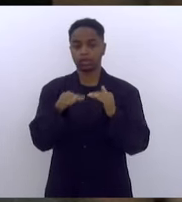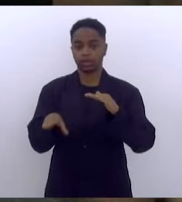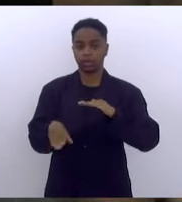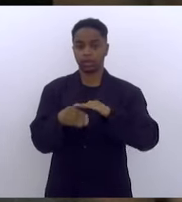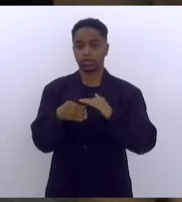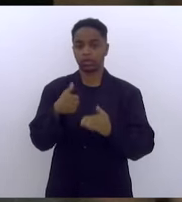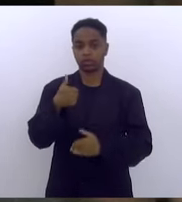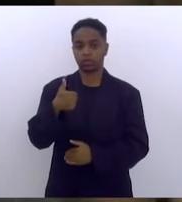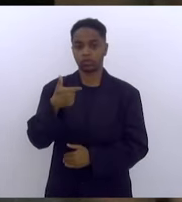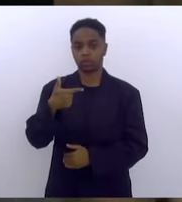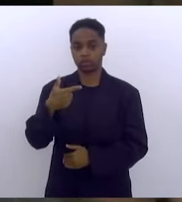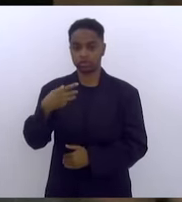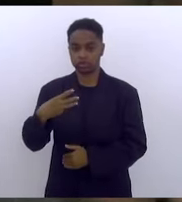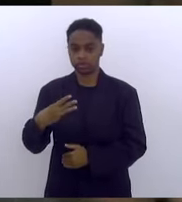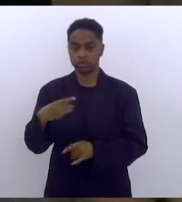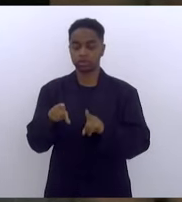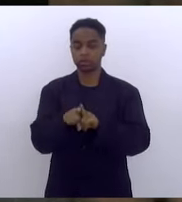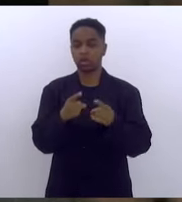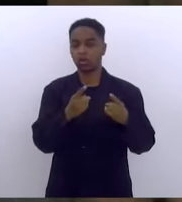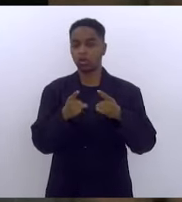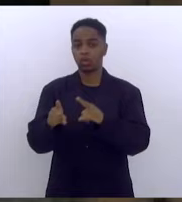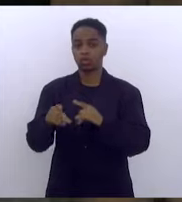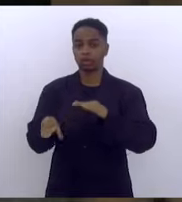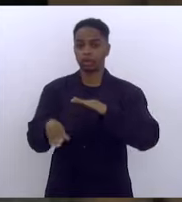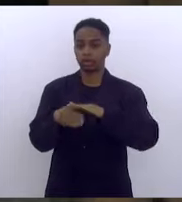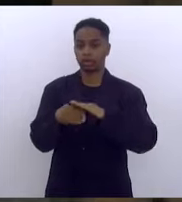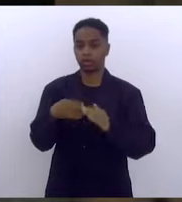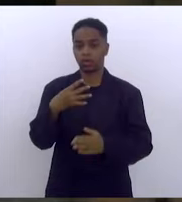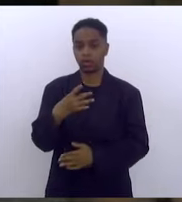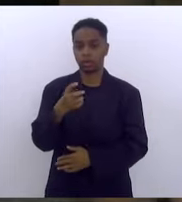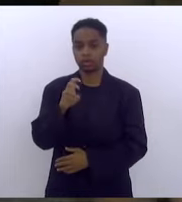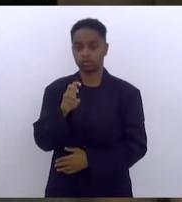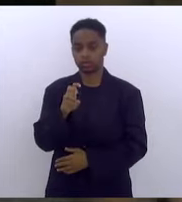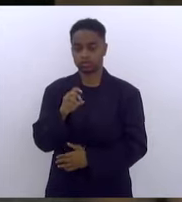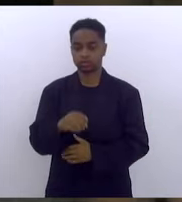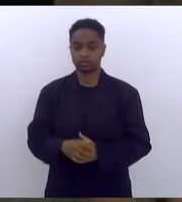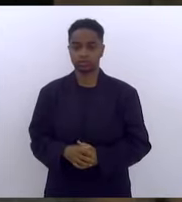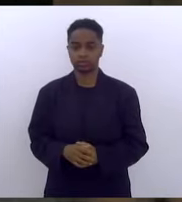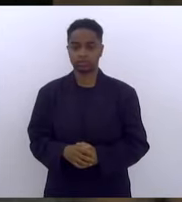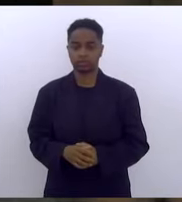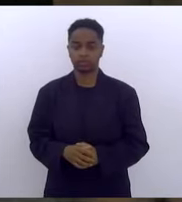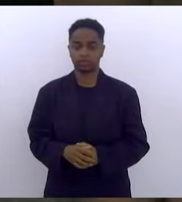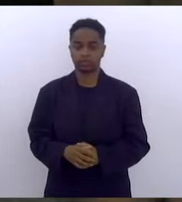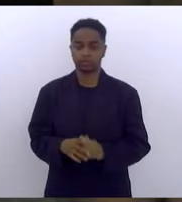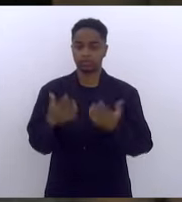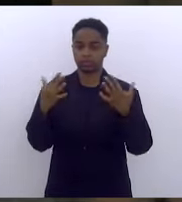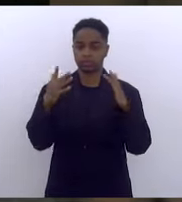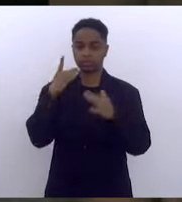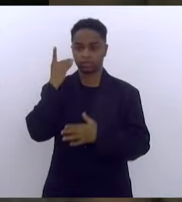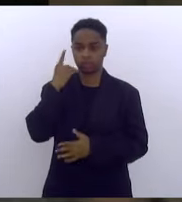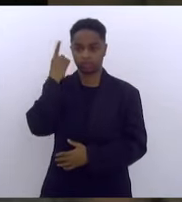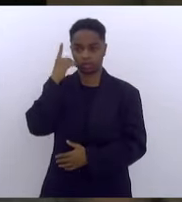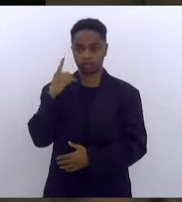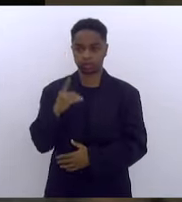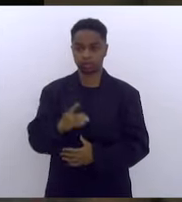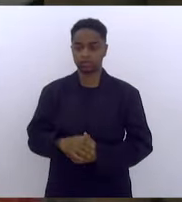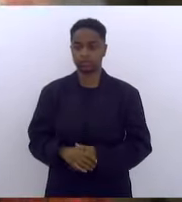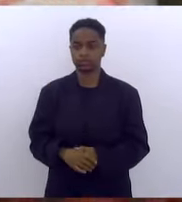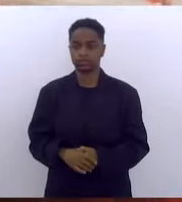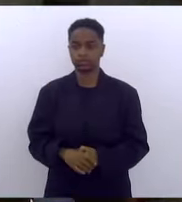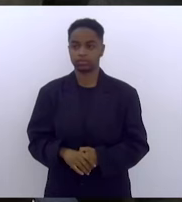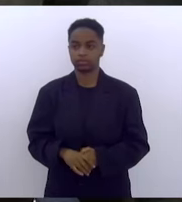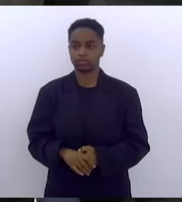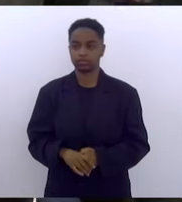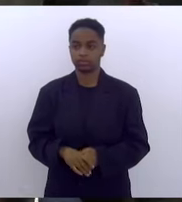1, 2 e 3 e contrário às emendas 4 e 5. Parabéns, deputada Dani Balbi.